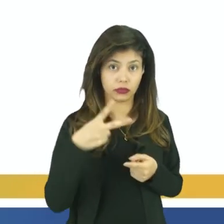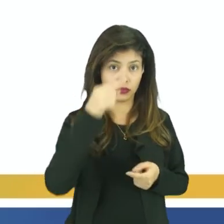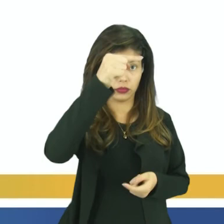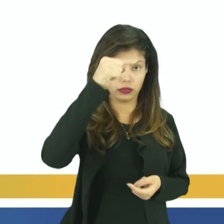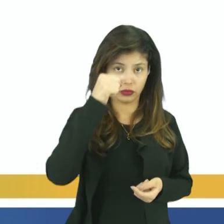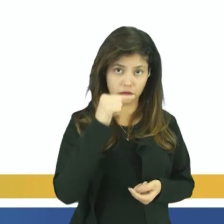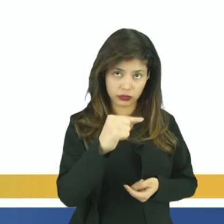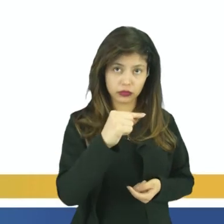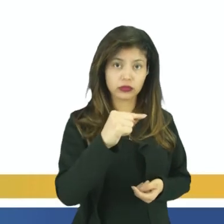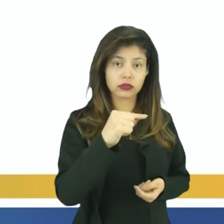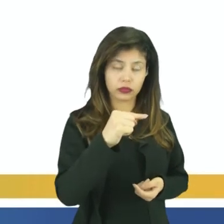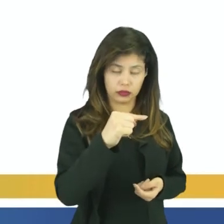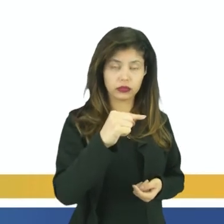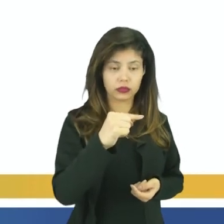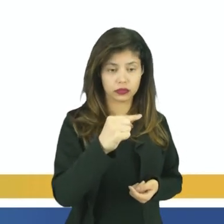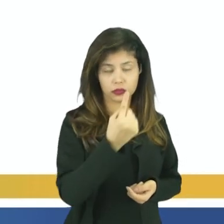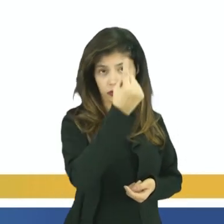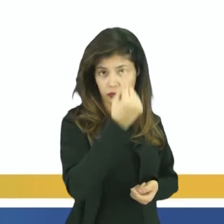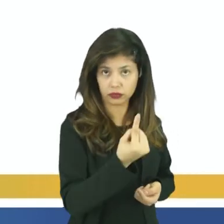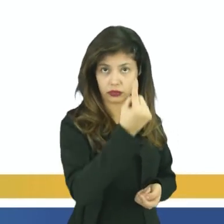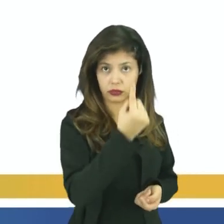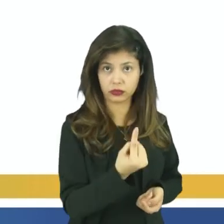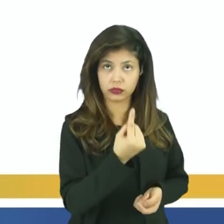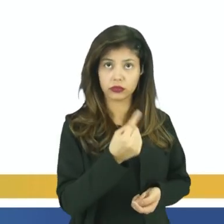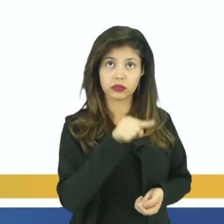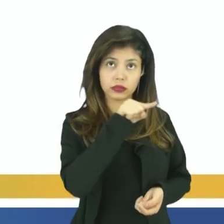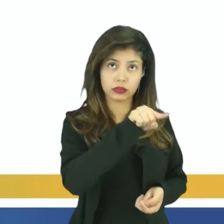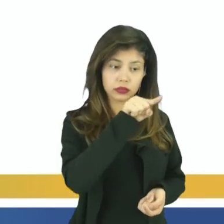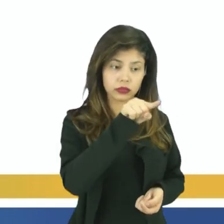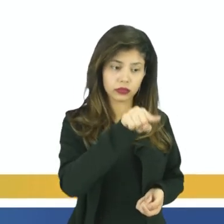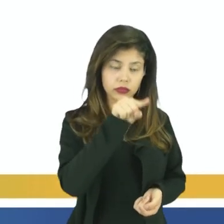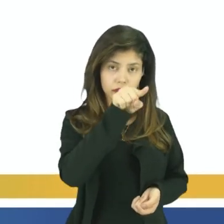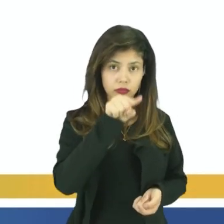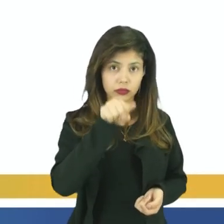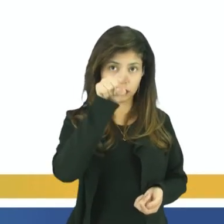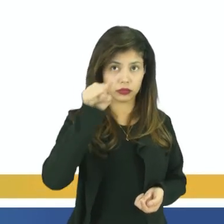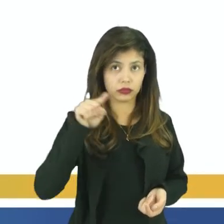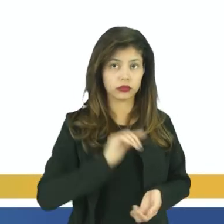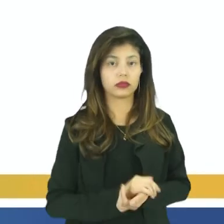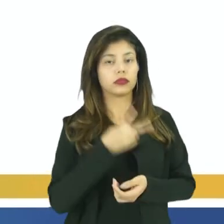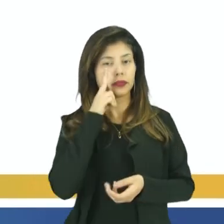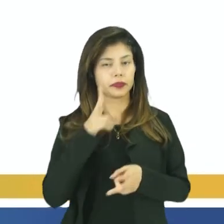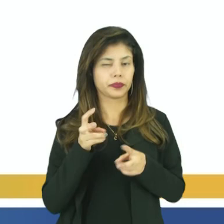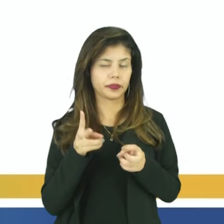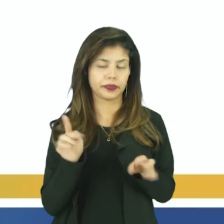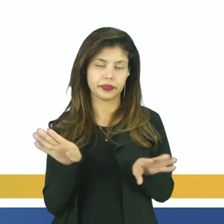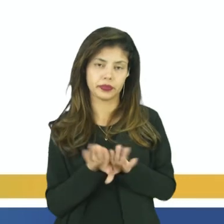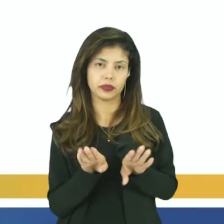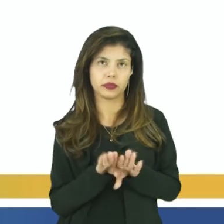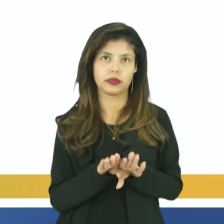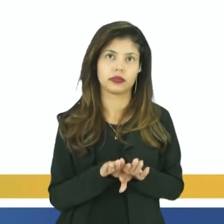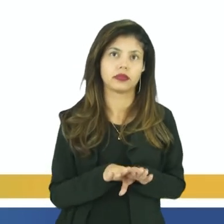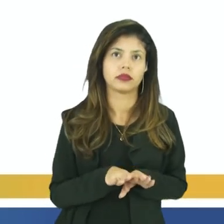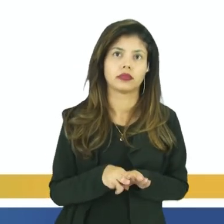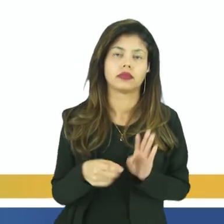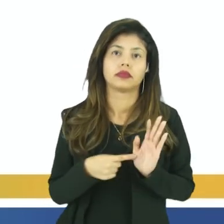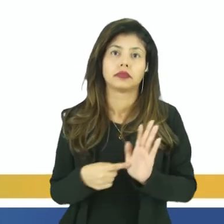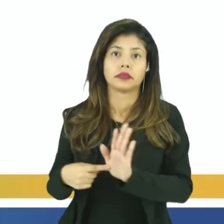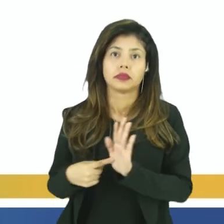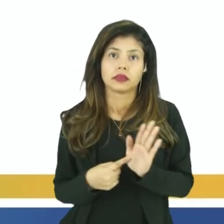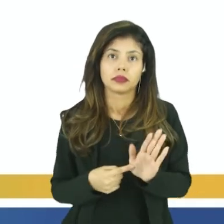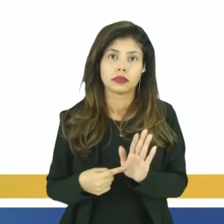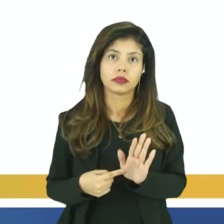linha, da linha de 2D. E aí você percebe que nós temos a